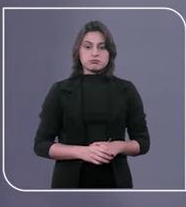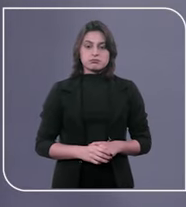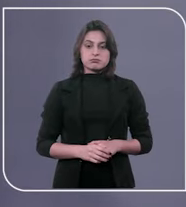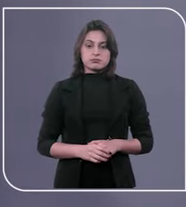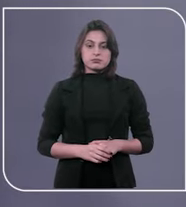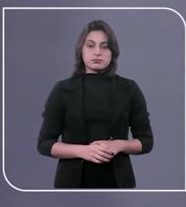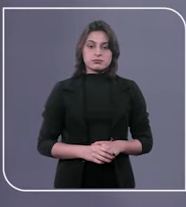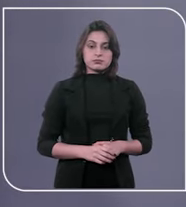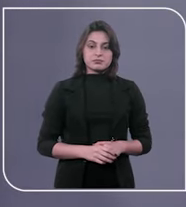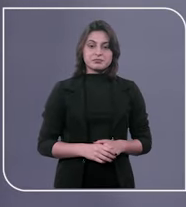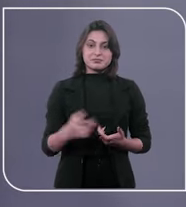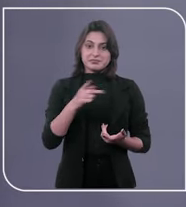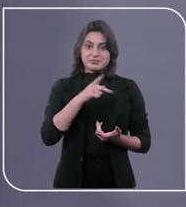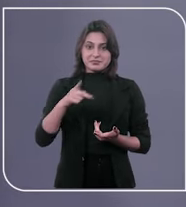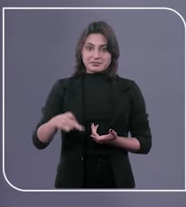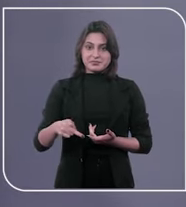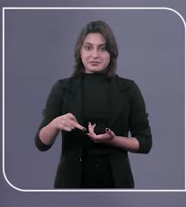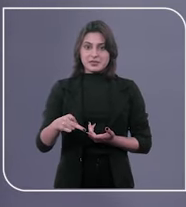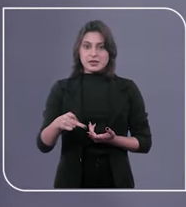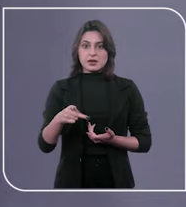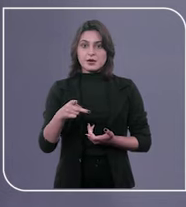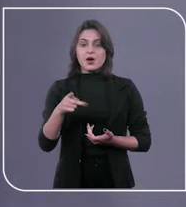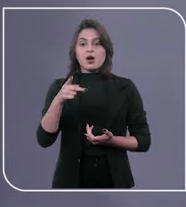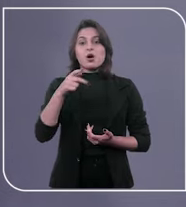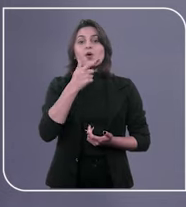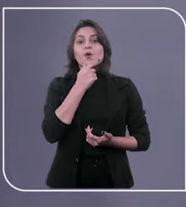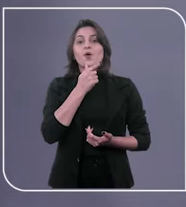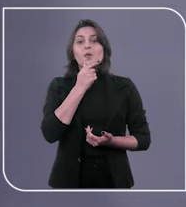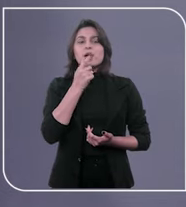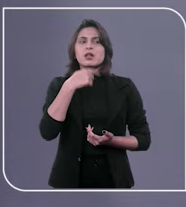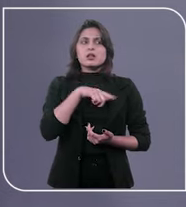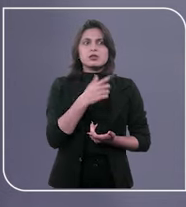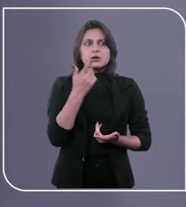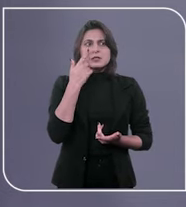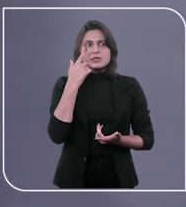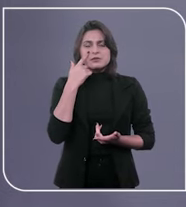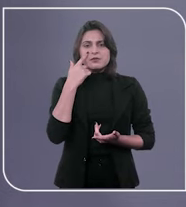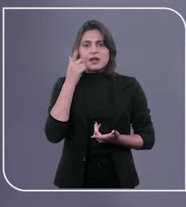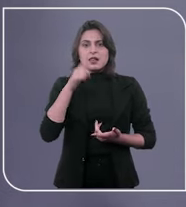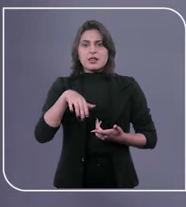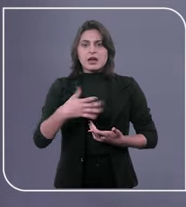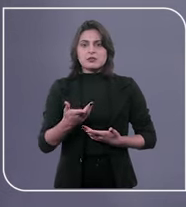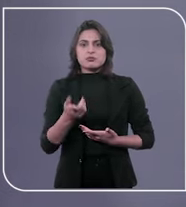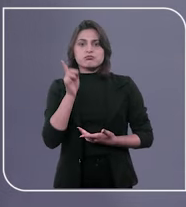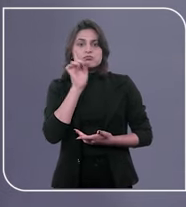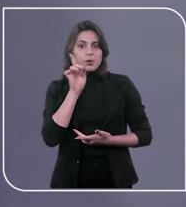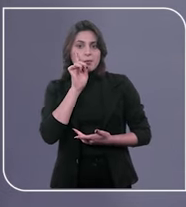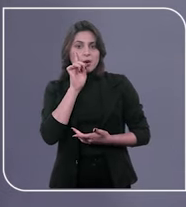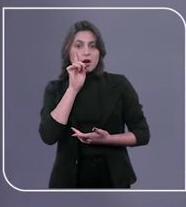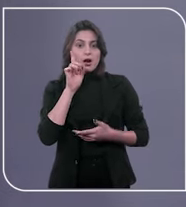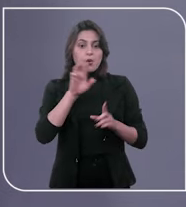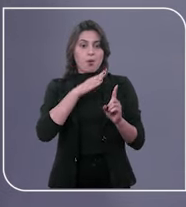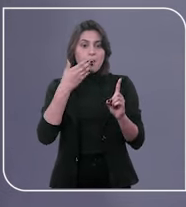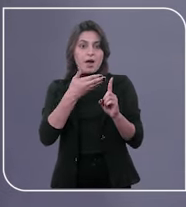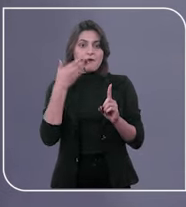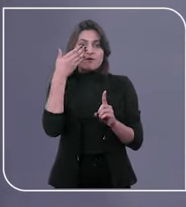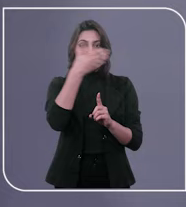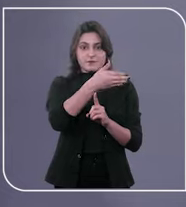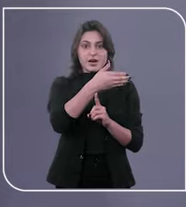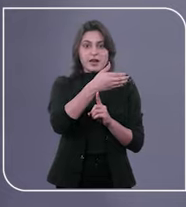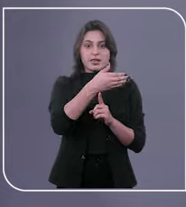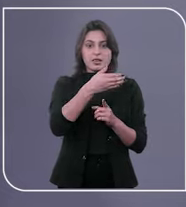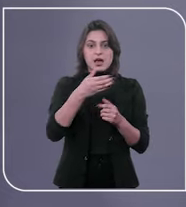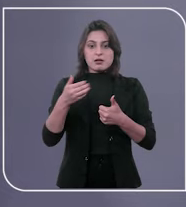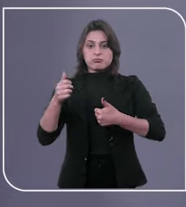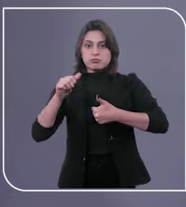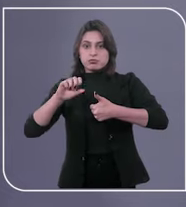gente costuma muito observar no cenário americano que o réu que vai a júri popular, ele está com trajes de presídio,